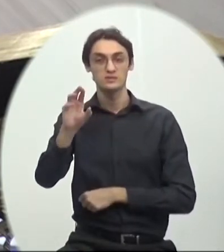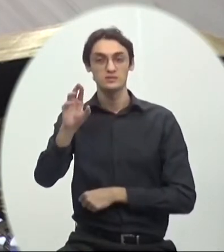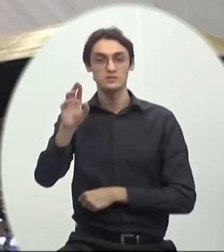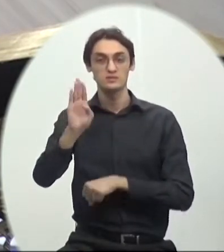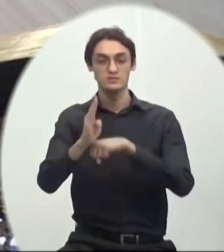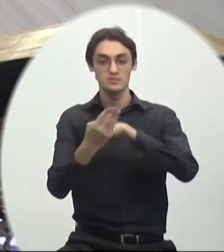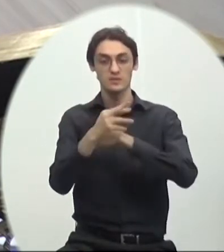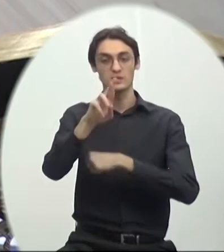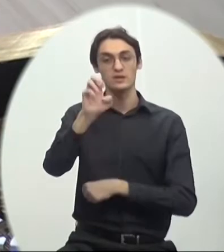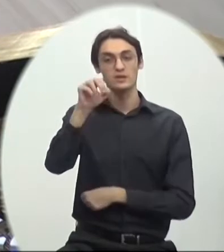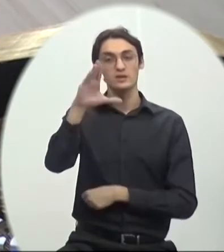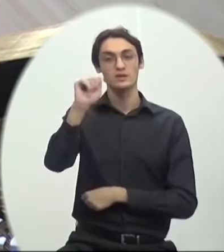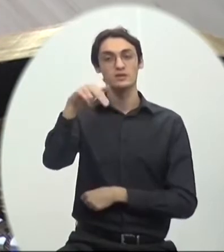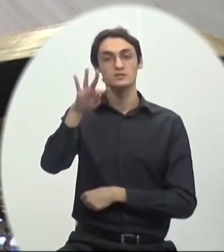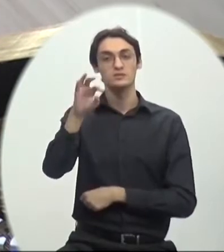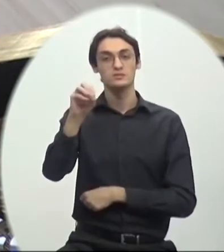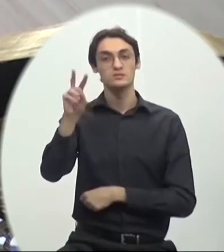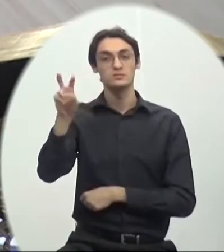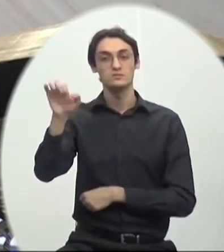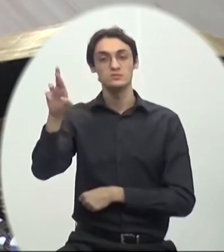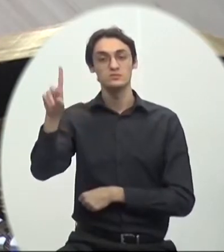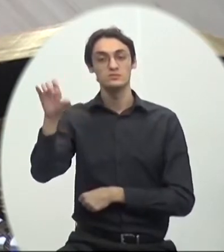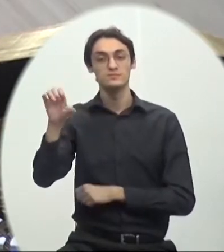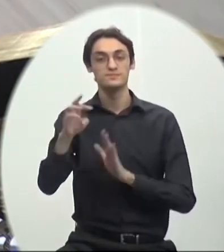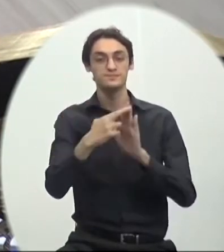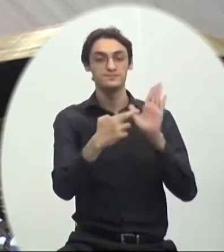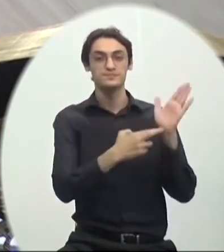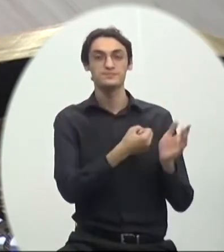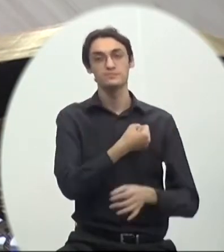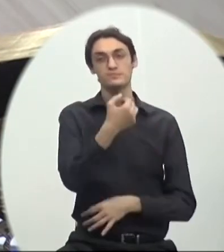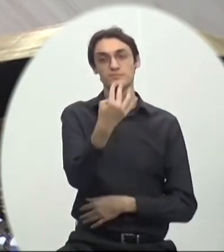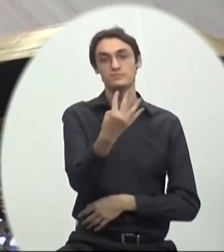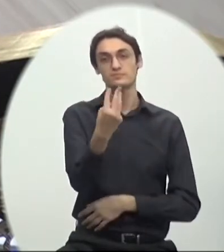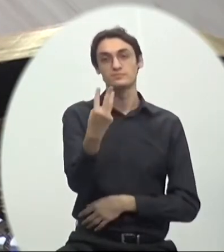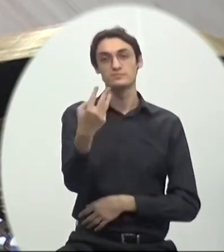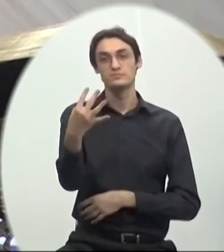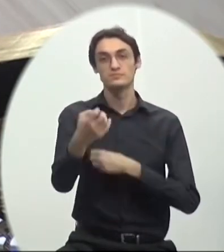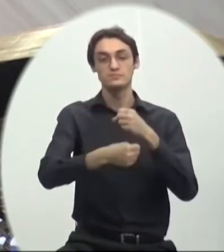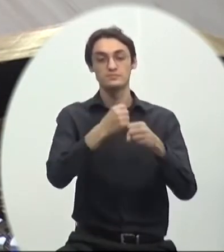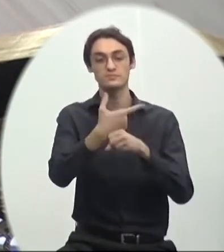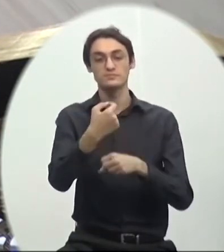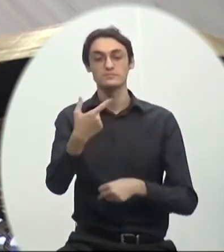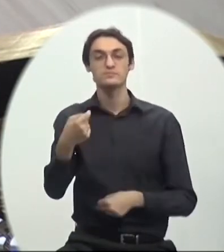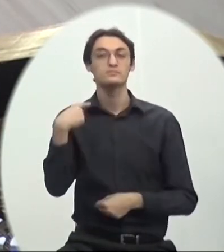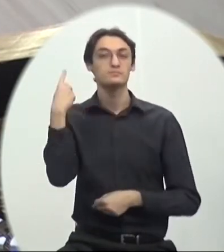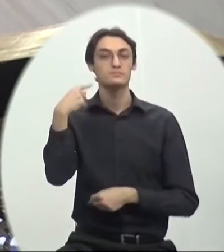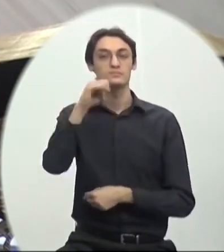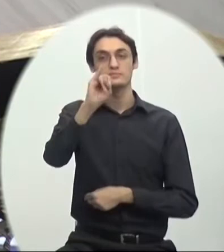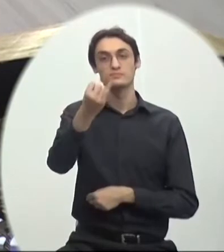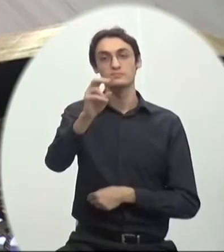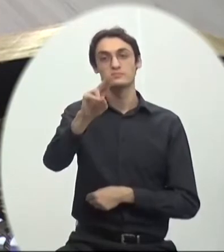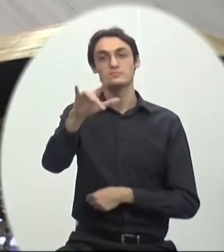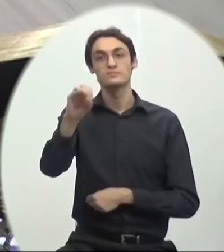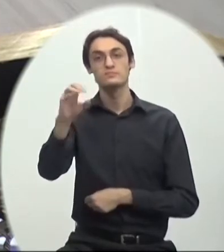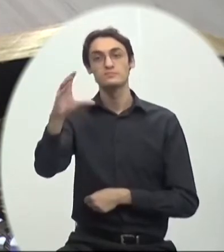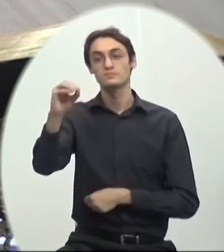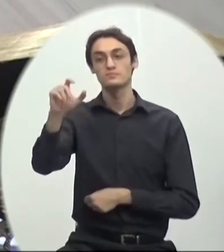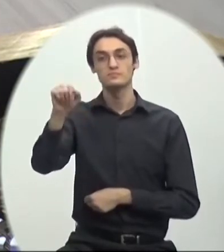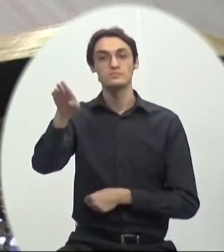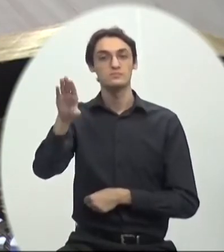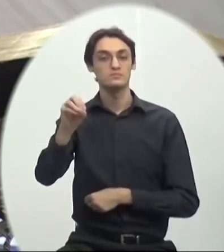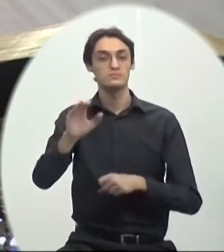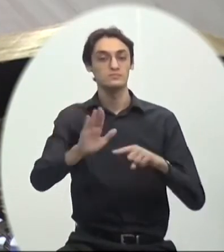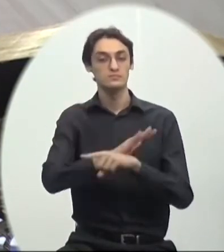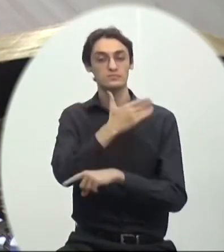bairro Recanto Verde. Requerimento número 434/2020, autor Júlio César Colombo. Envio